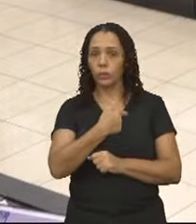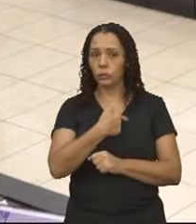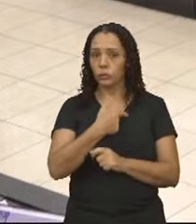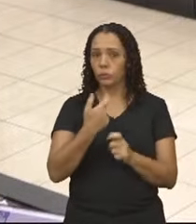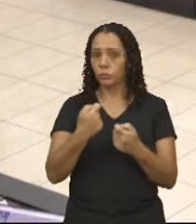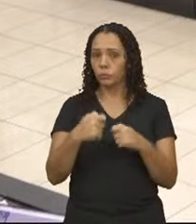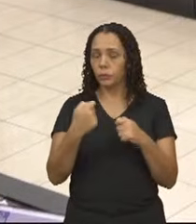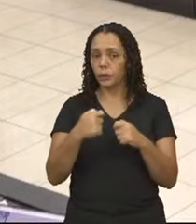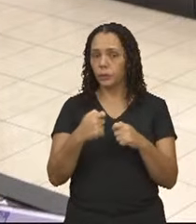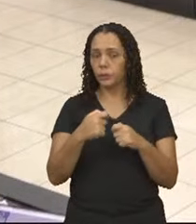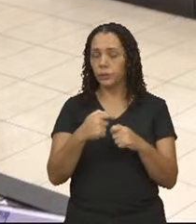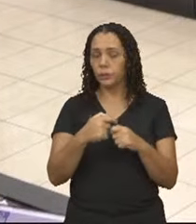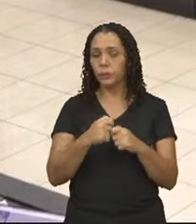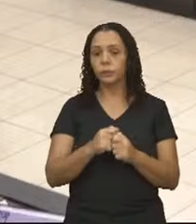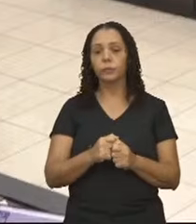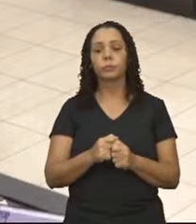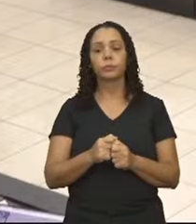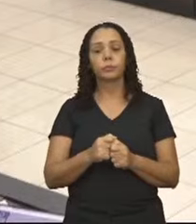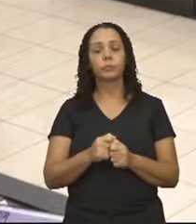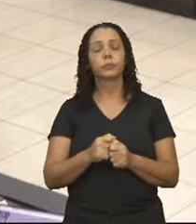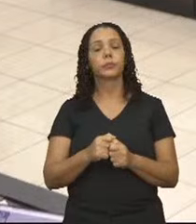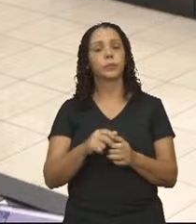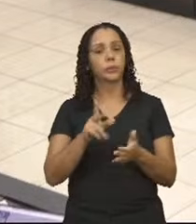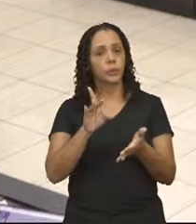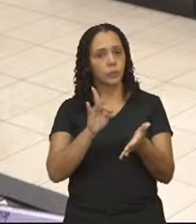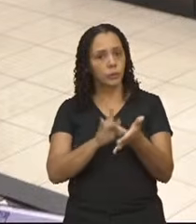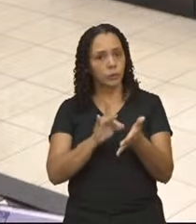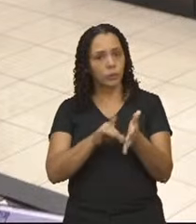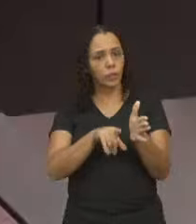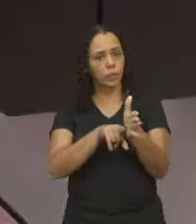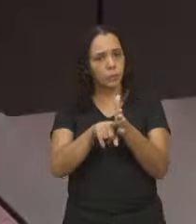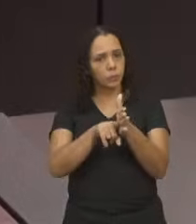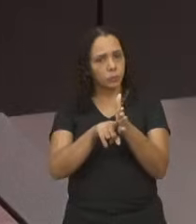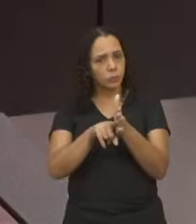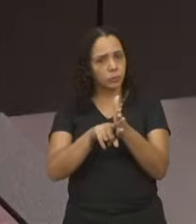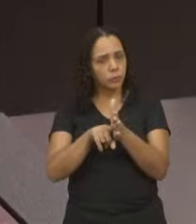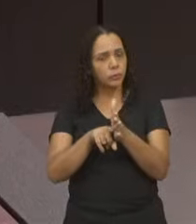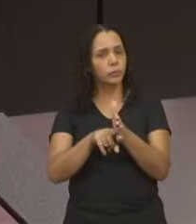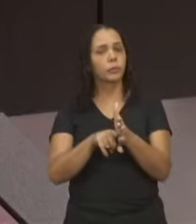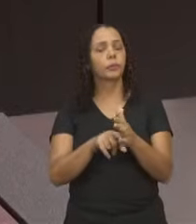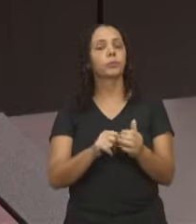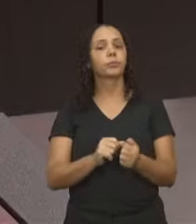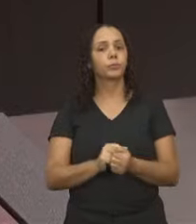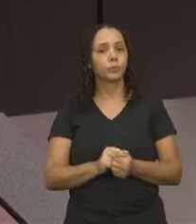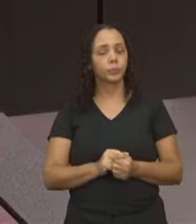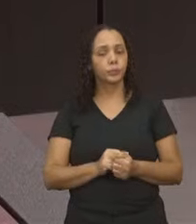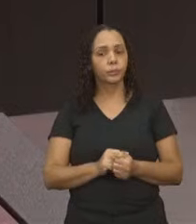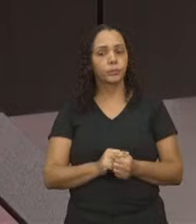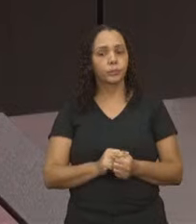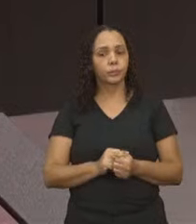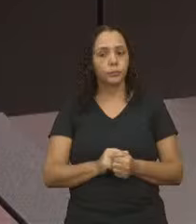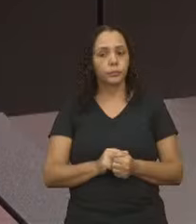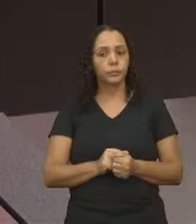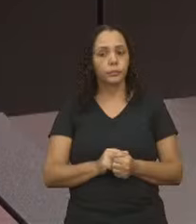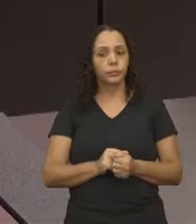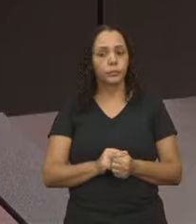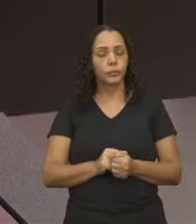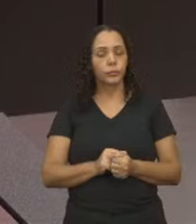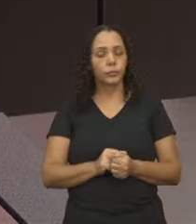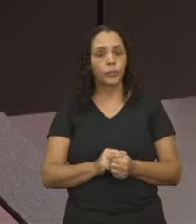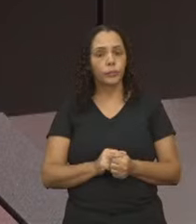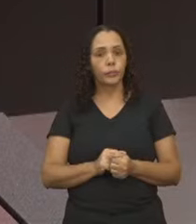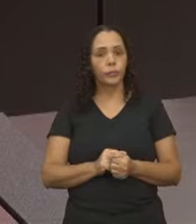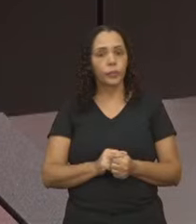essa situação, e a abertura dessa CPI é justamente para isso, para que essa injustiça